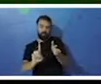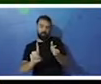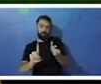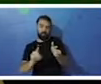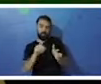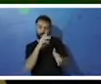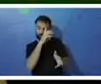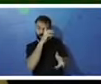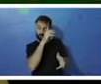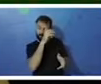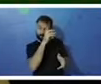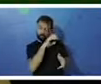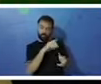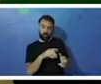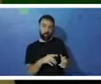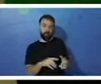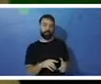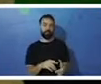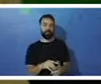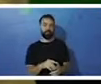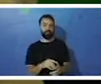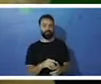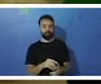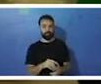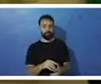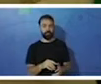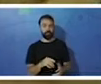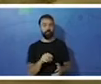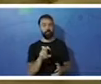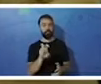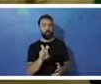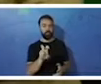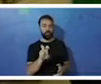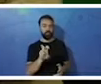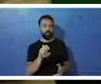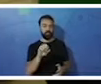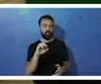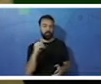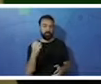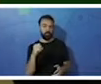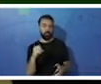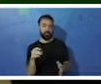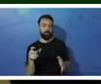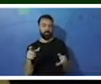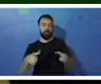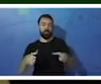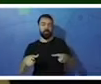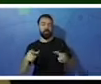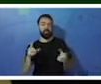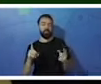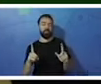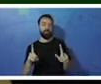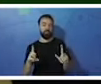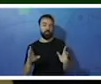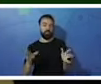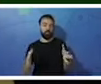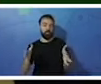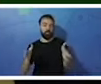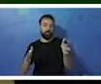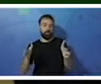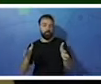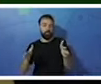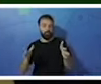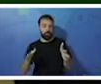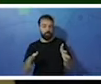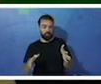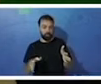A, 58 está entre. Olha lá na tabuada. O 58, ele